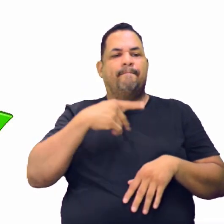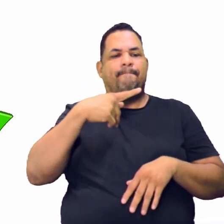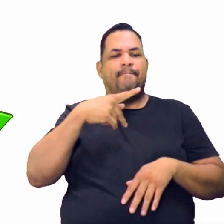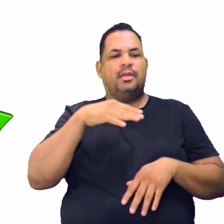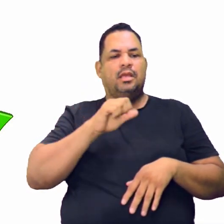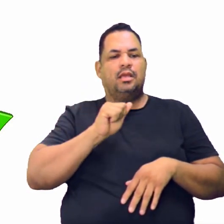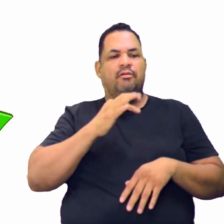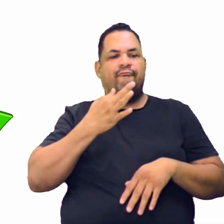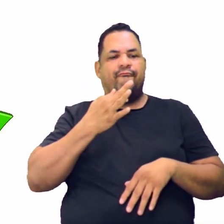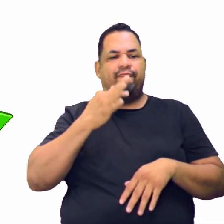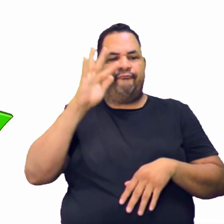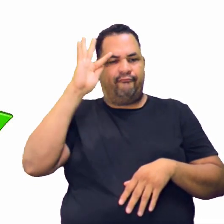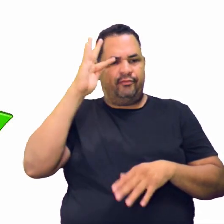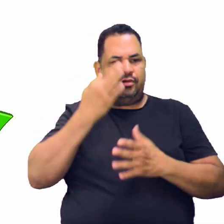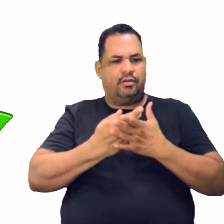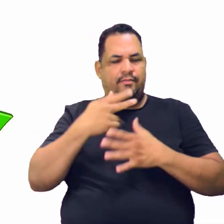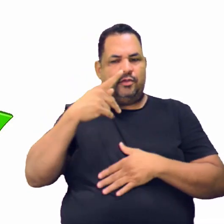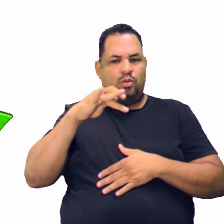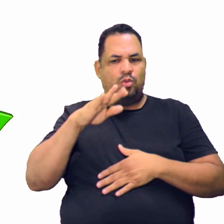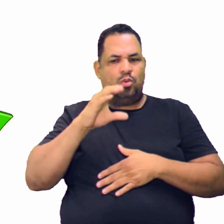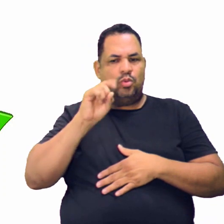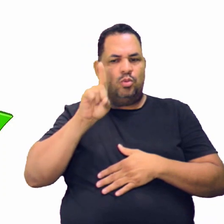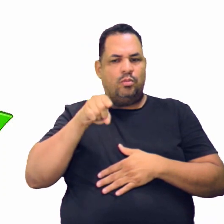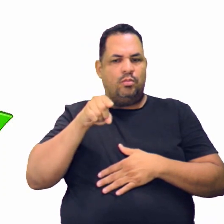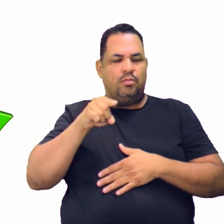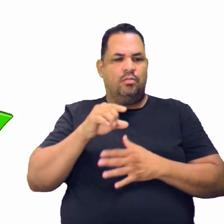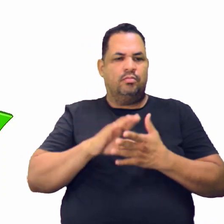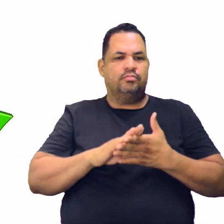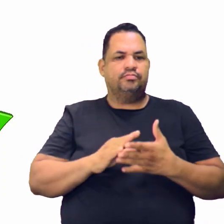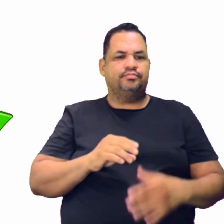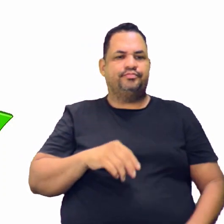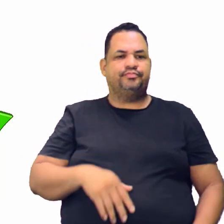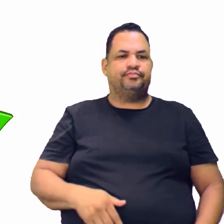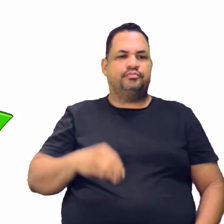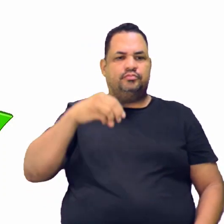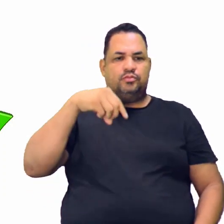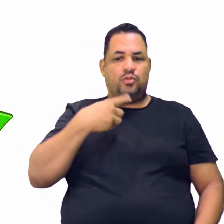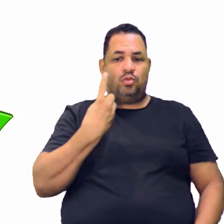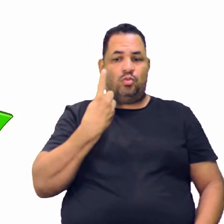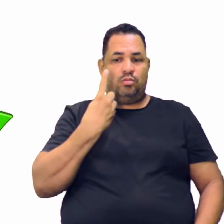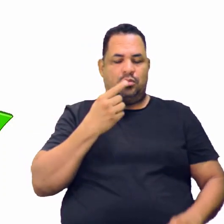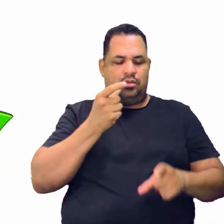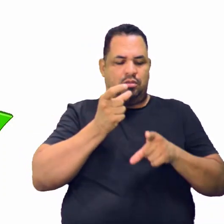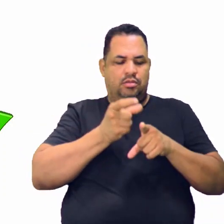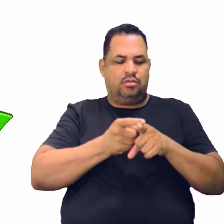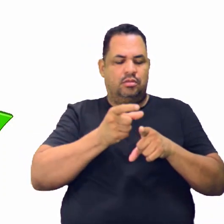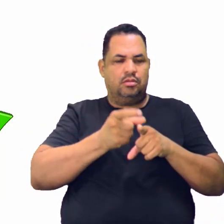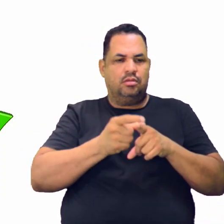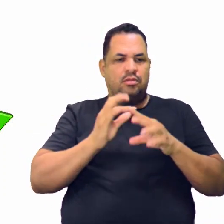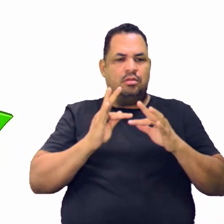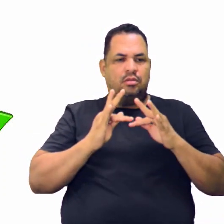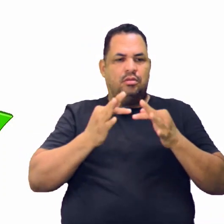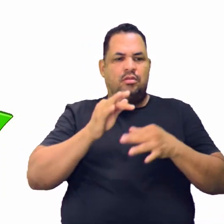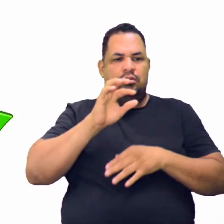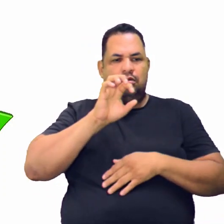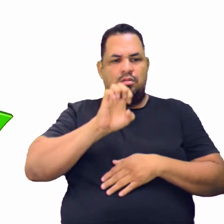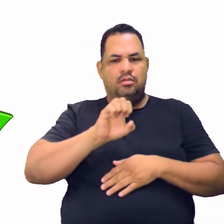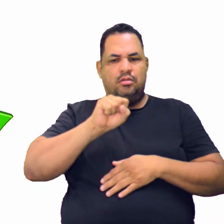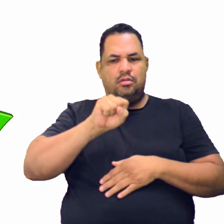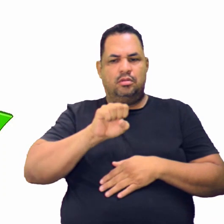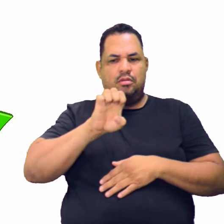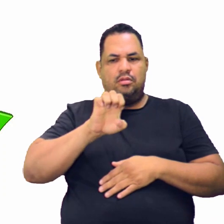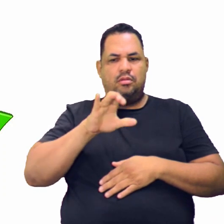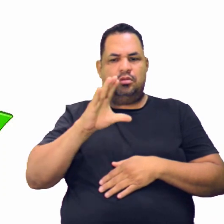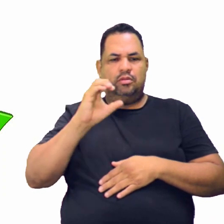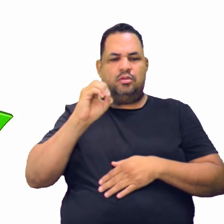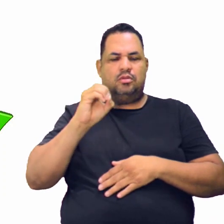pá, fé e pó. Olha só, monossílabo, só tem uma sílaba e terminou em A, E, O.